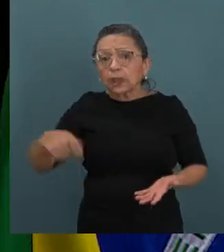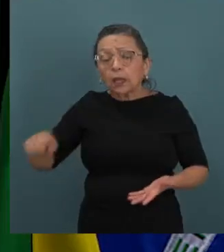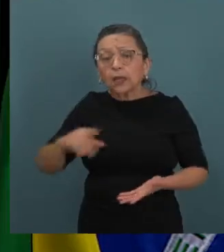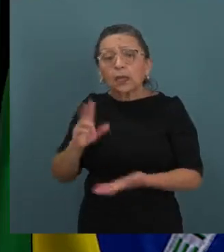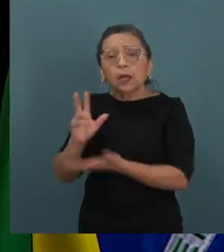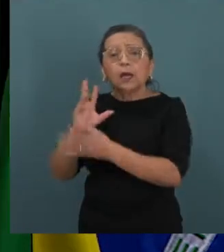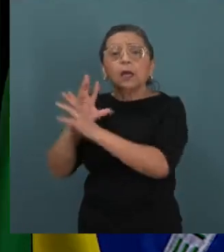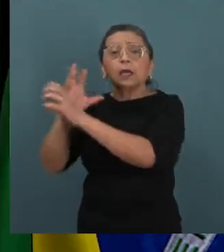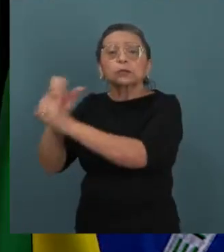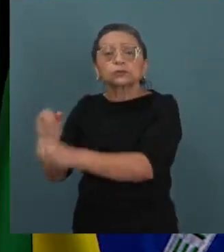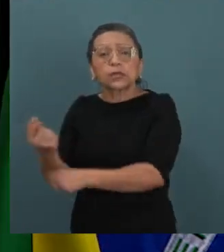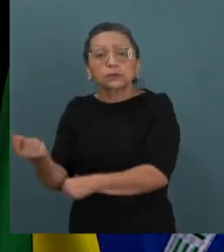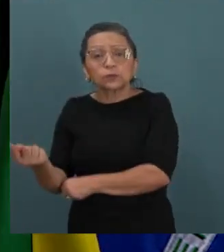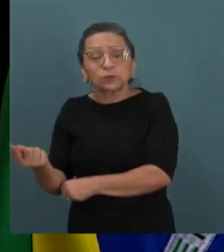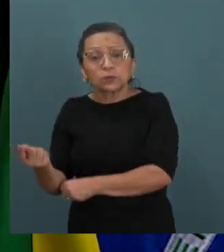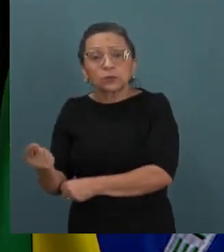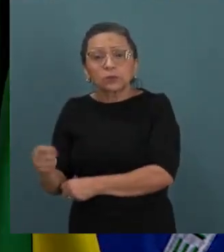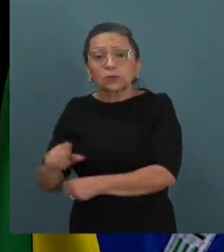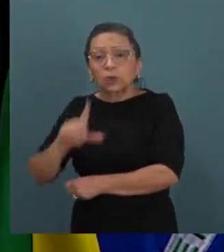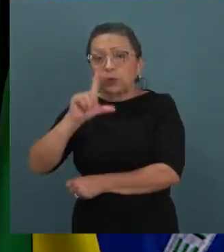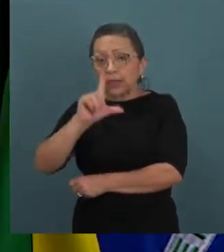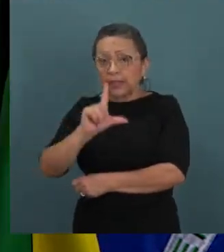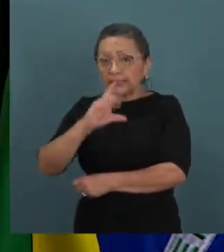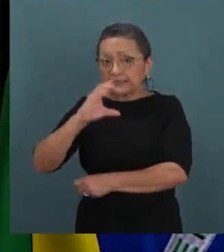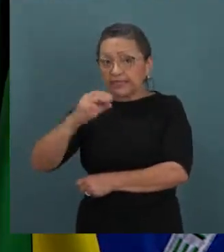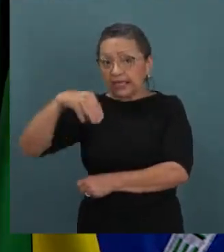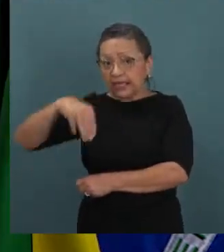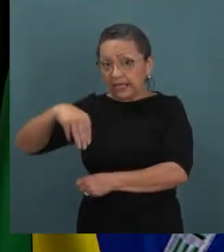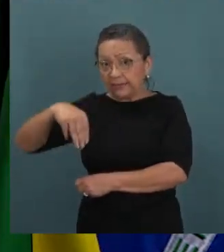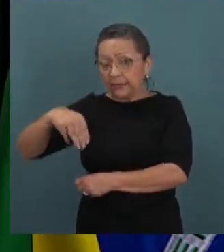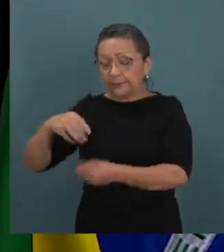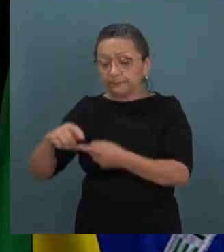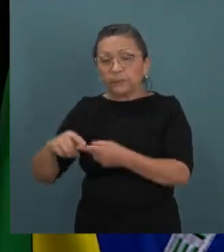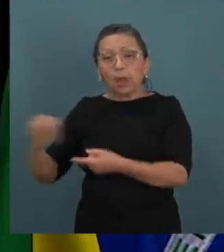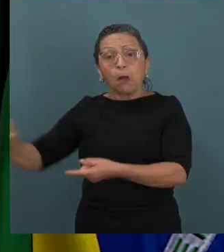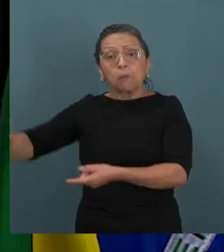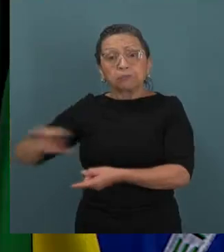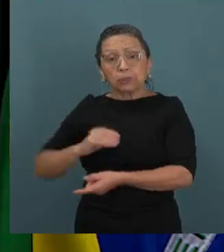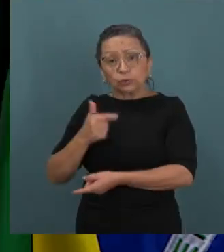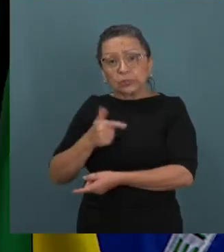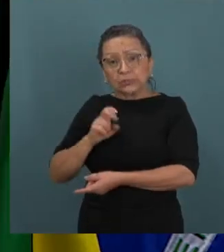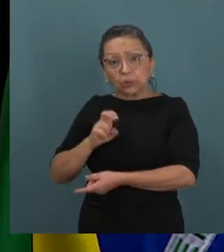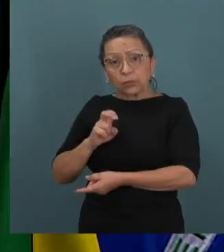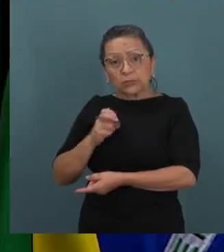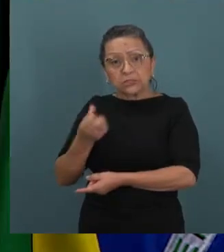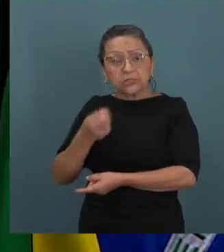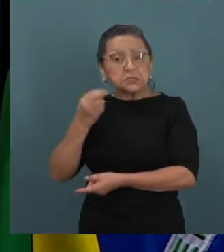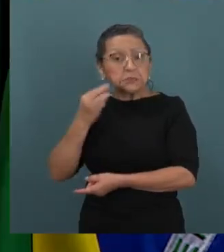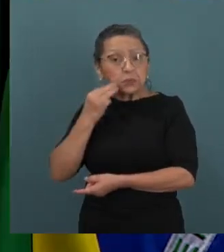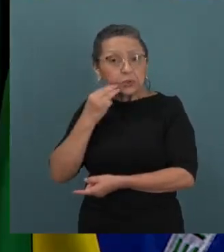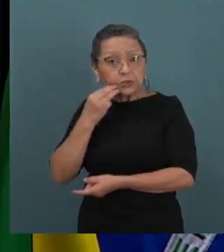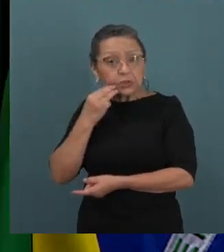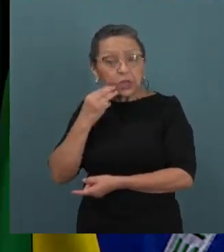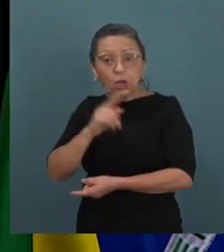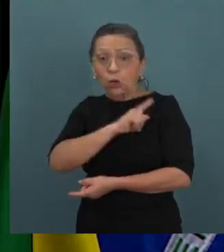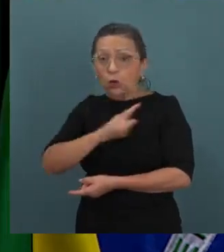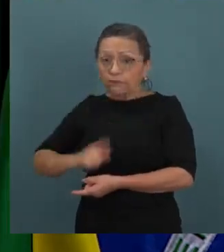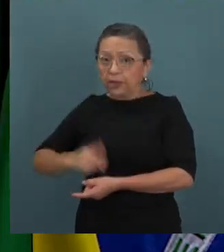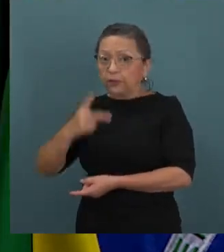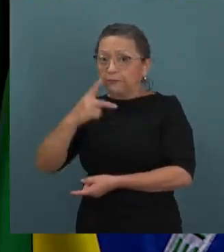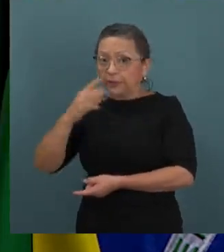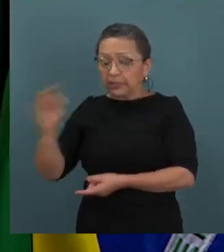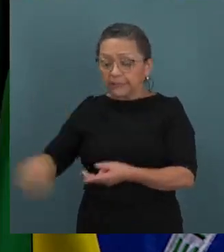mesmo período. LCM Construção e Comércio recebeu 256 milhões de reais do governo do PT.